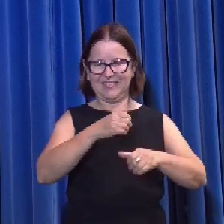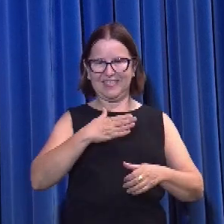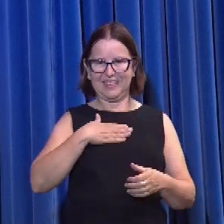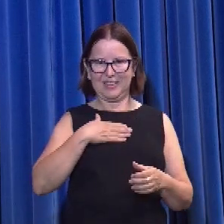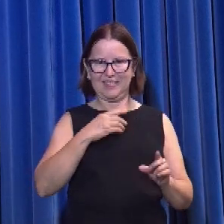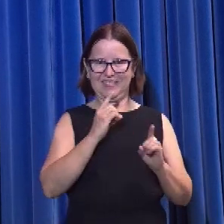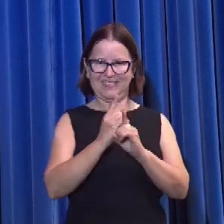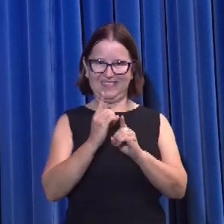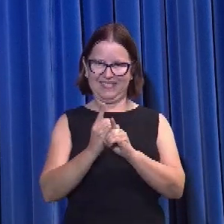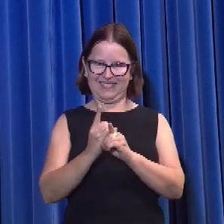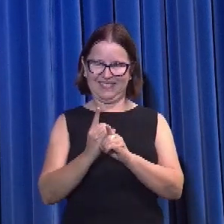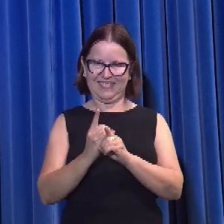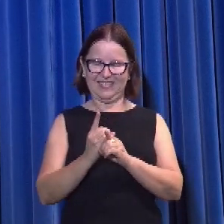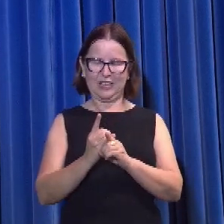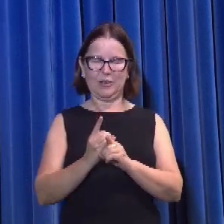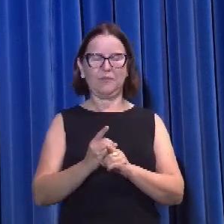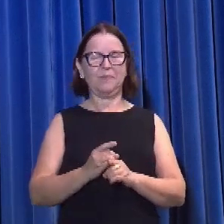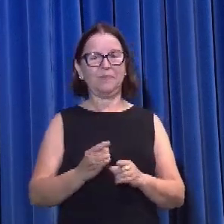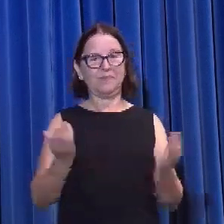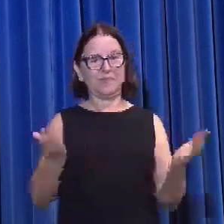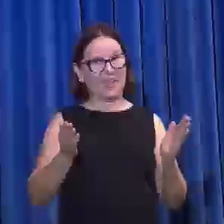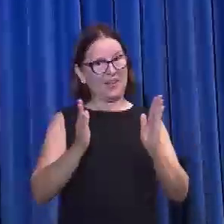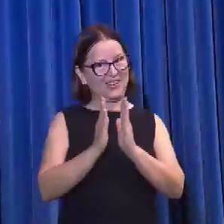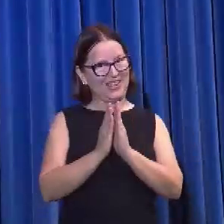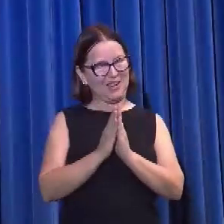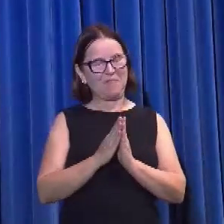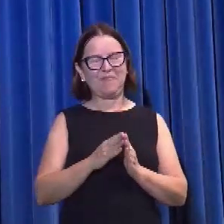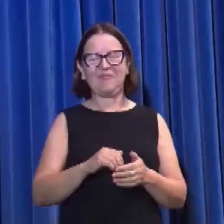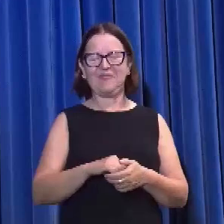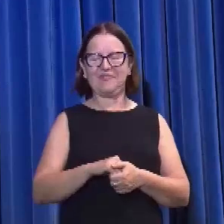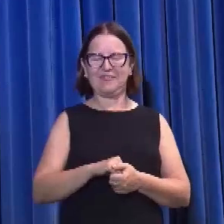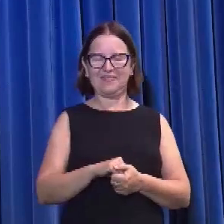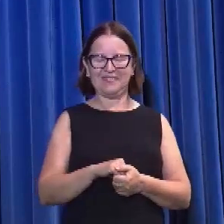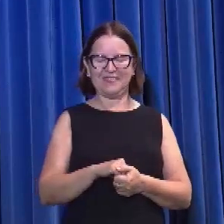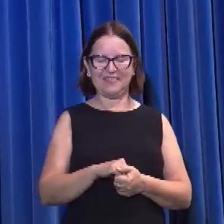meus discípulos. Vamos orar?